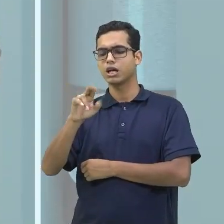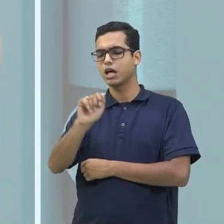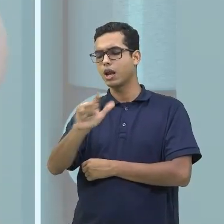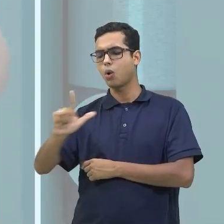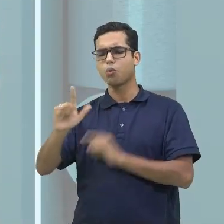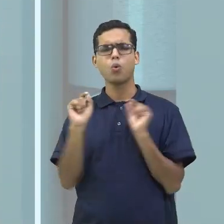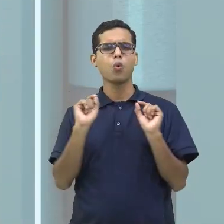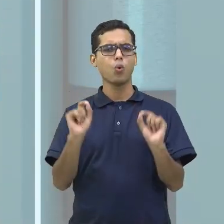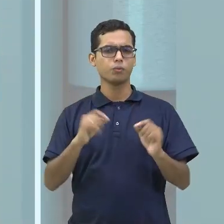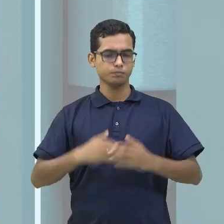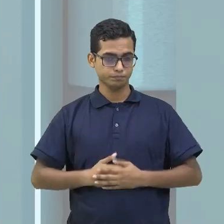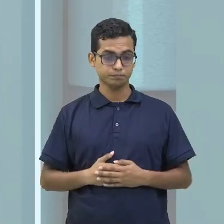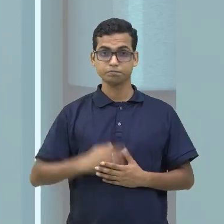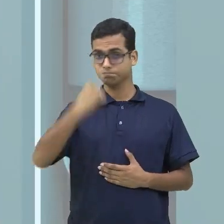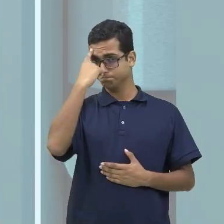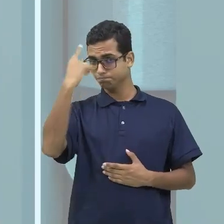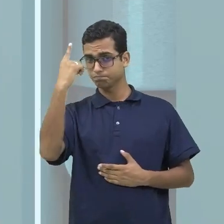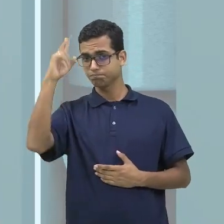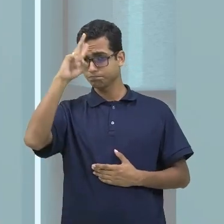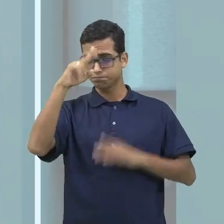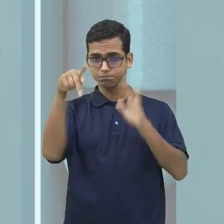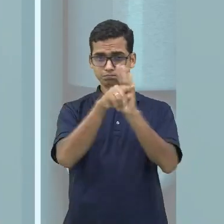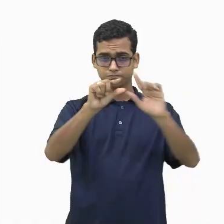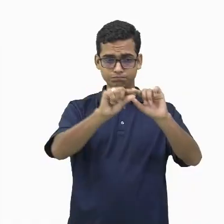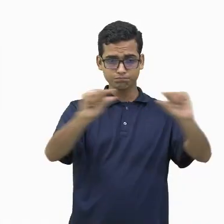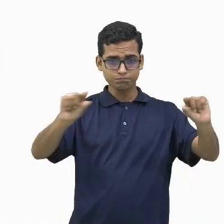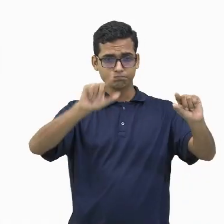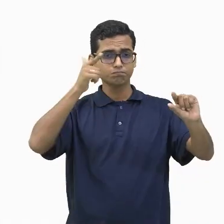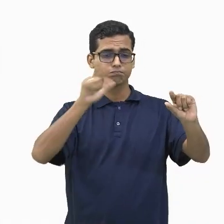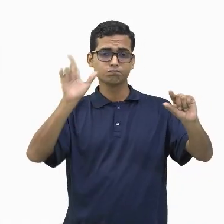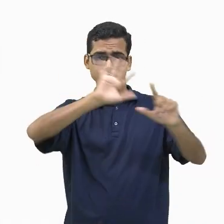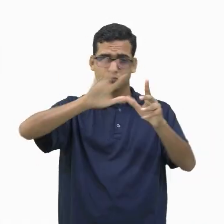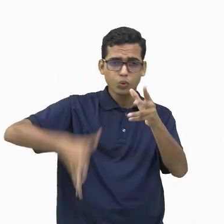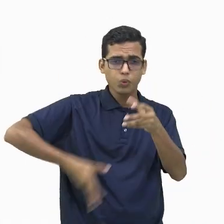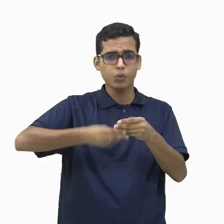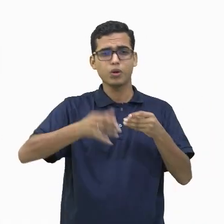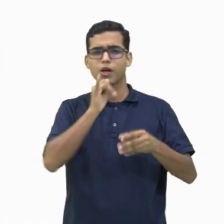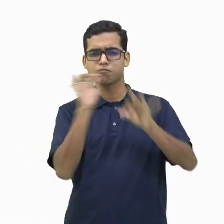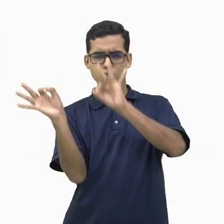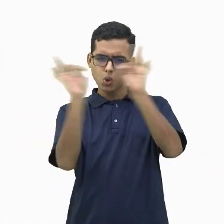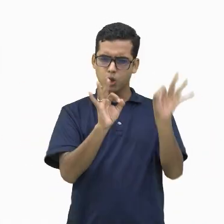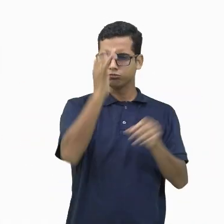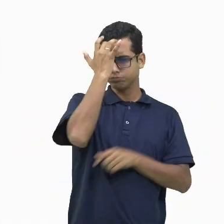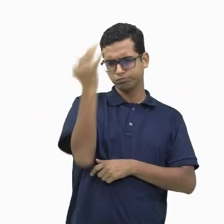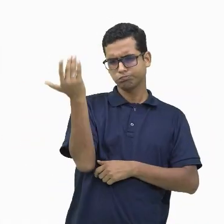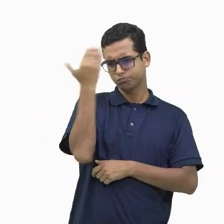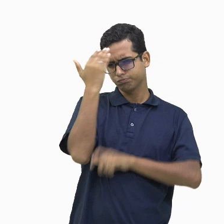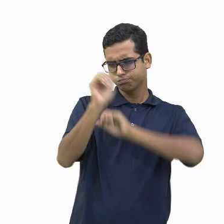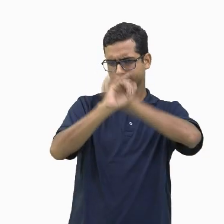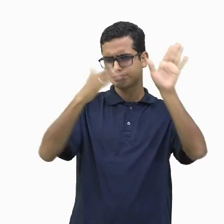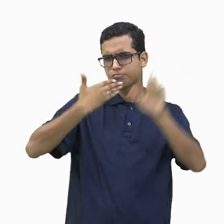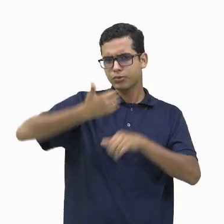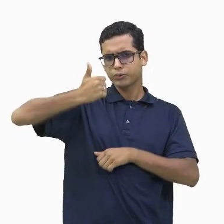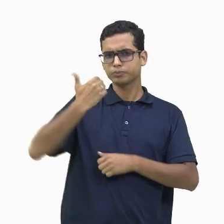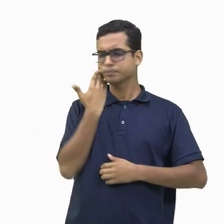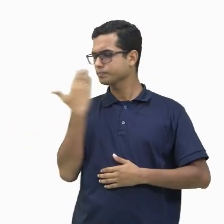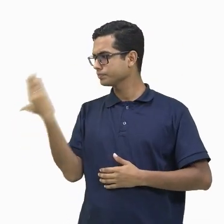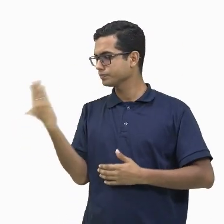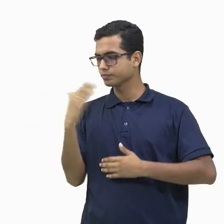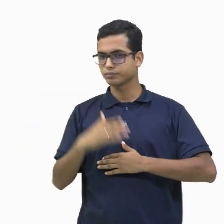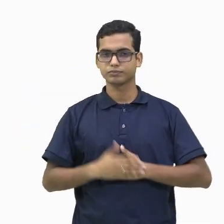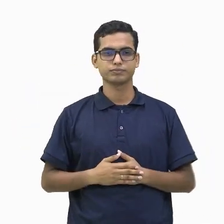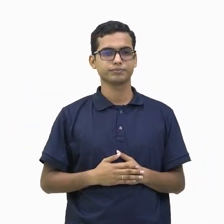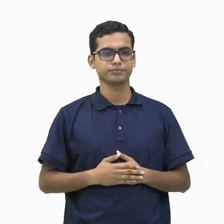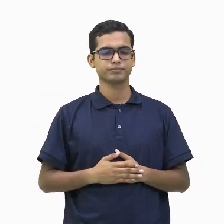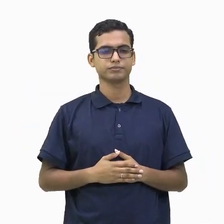forma, para reforçar o discurso. Então, vamos aos exemplos, que aí fica mais fácil de visualizar. Quando ele diz,